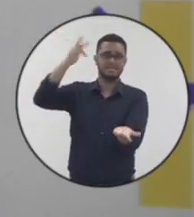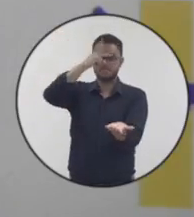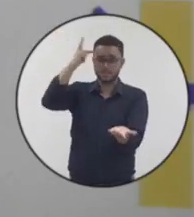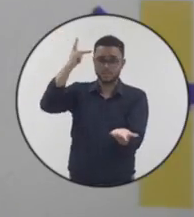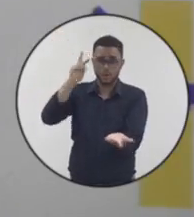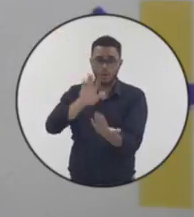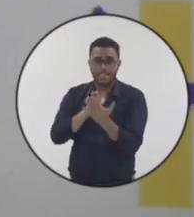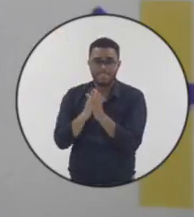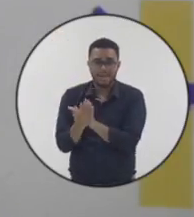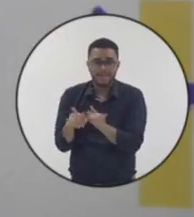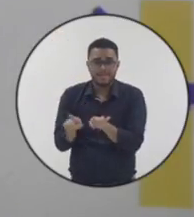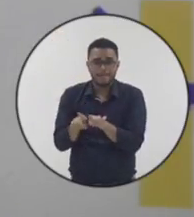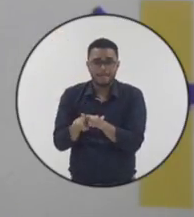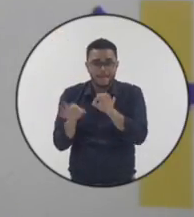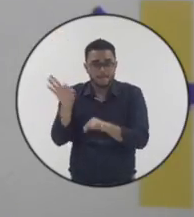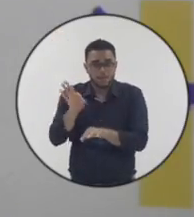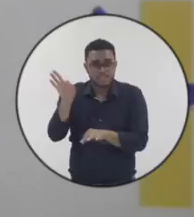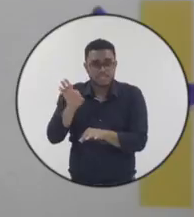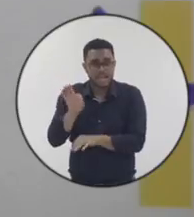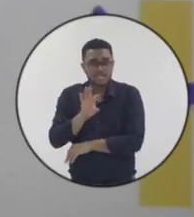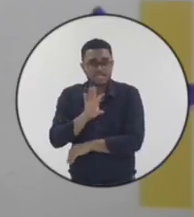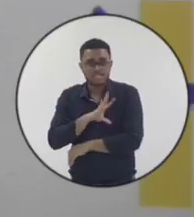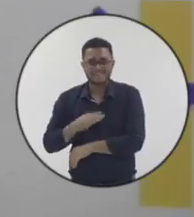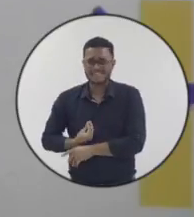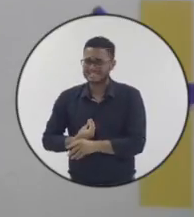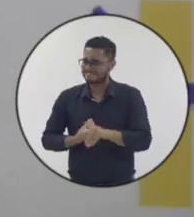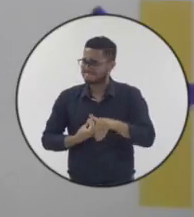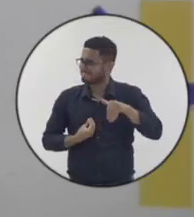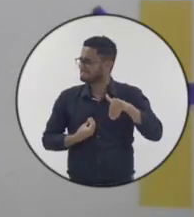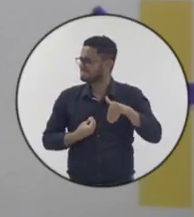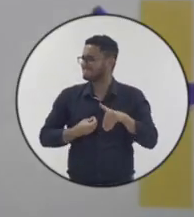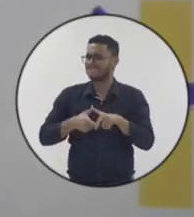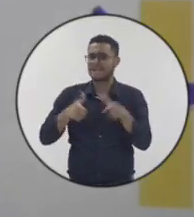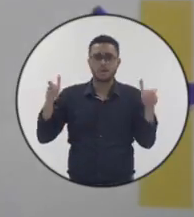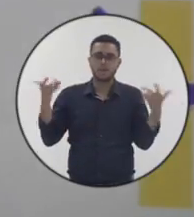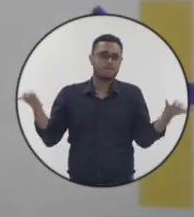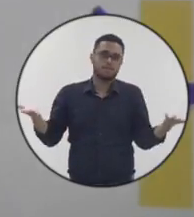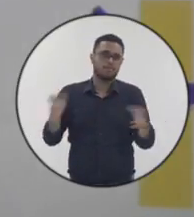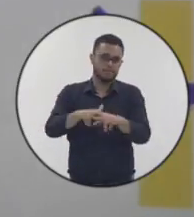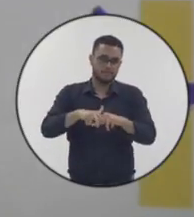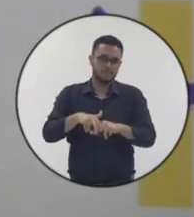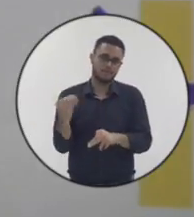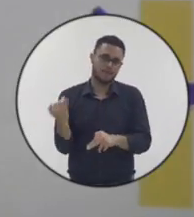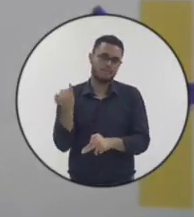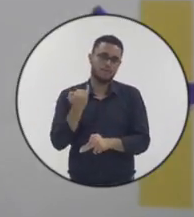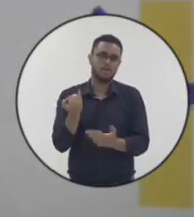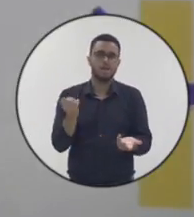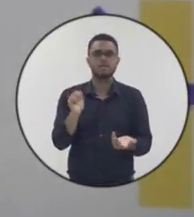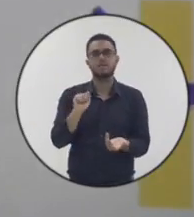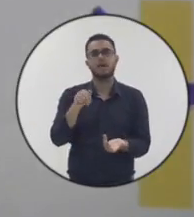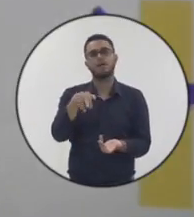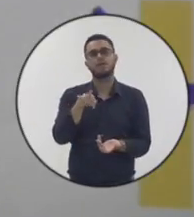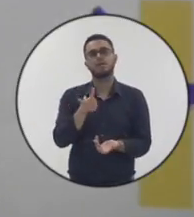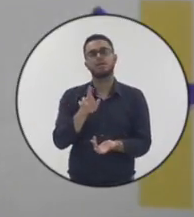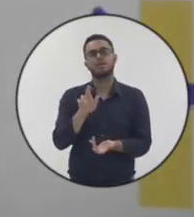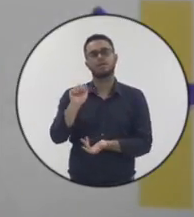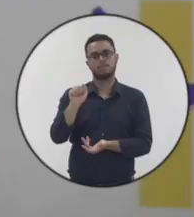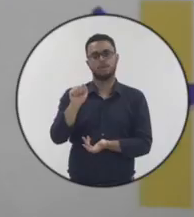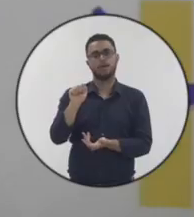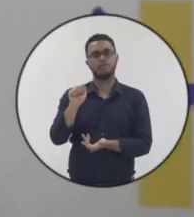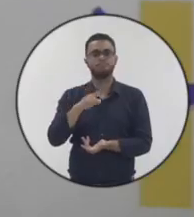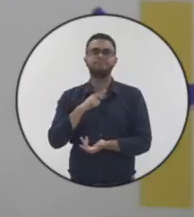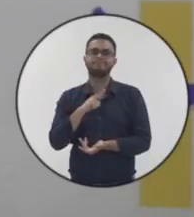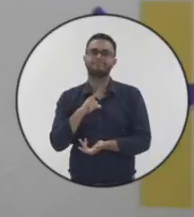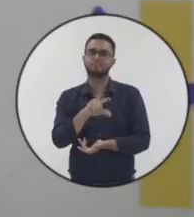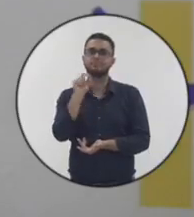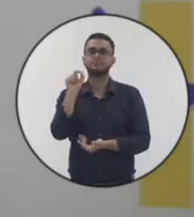percentual muito grande de travestis. Então, realmente é muito importante, né, que a ANTRA tenha indicado para este momento